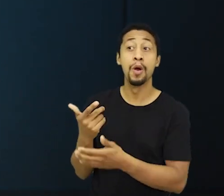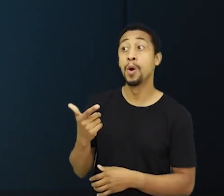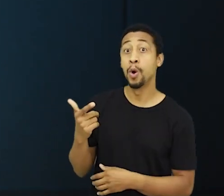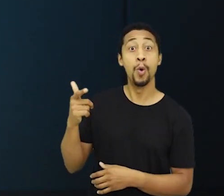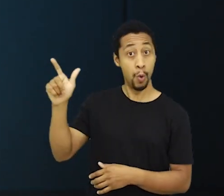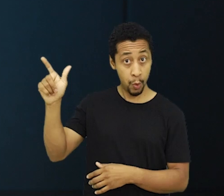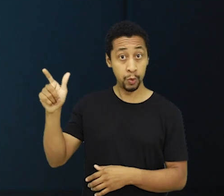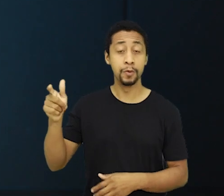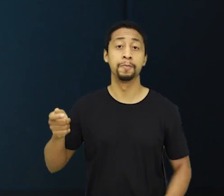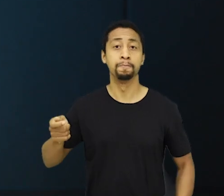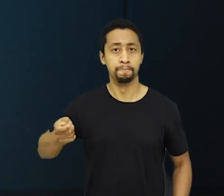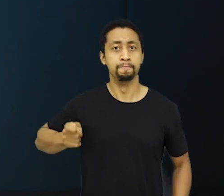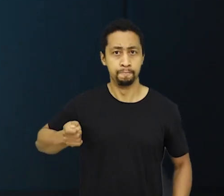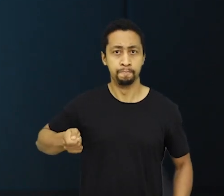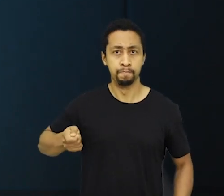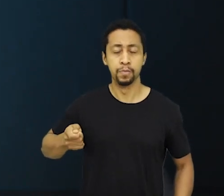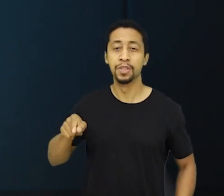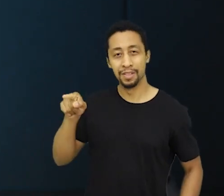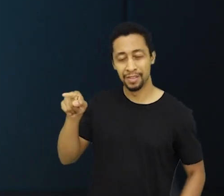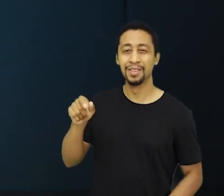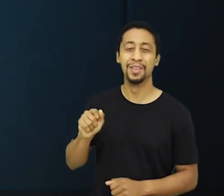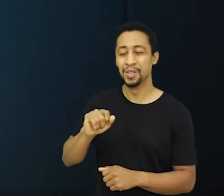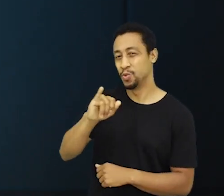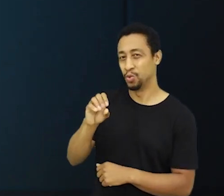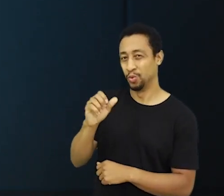era o juiz titular da vara, Dr. João Gomes Martins.